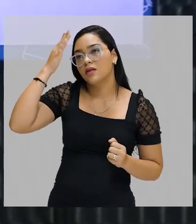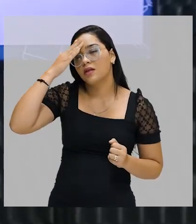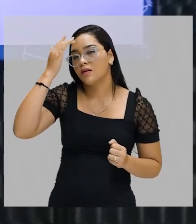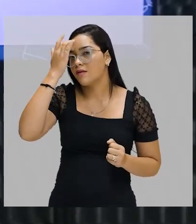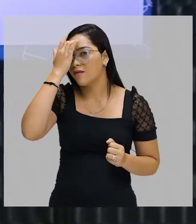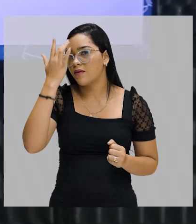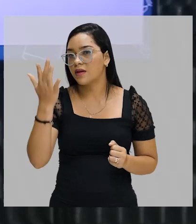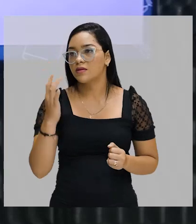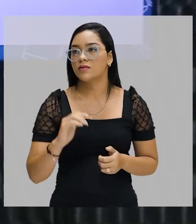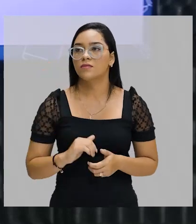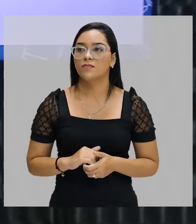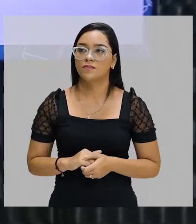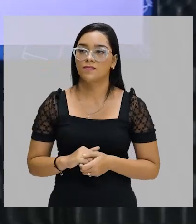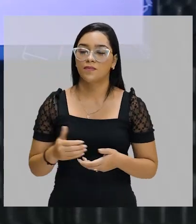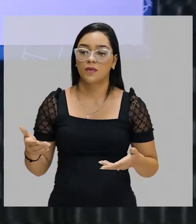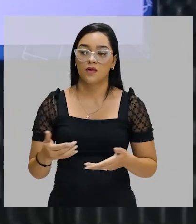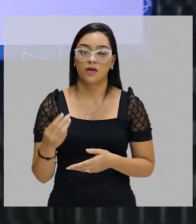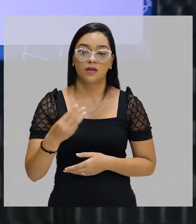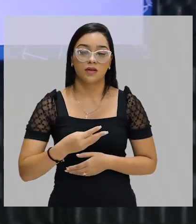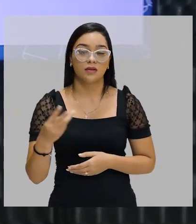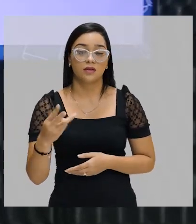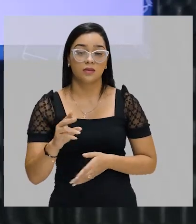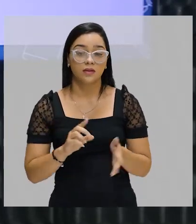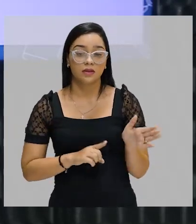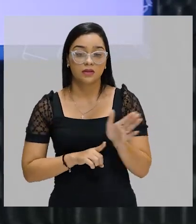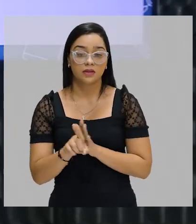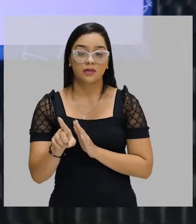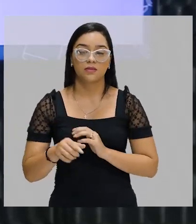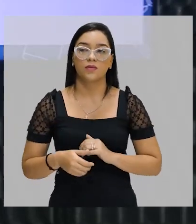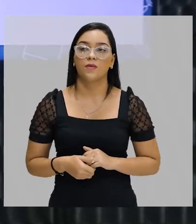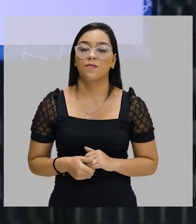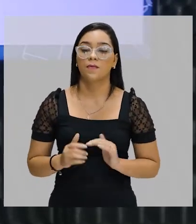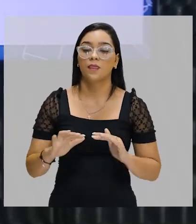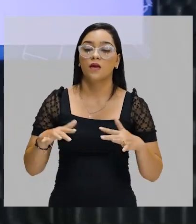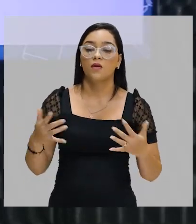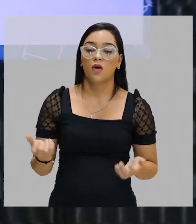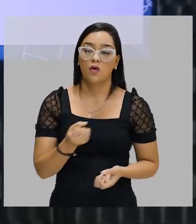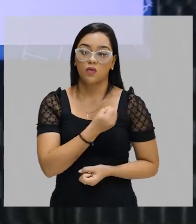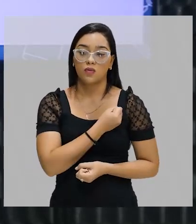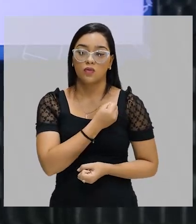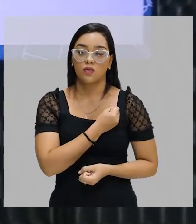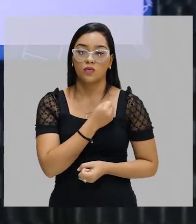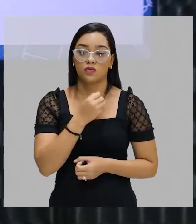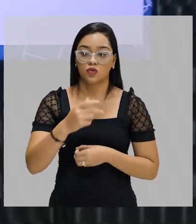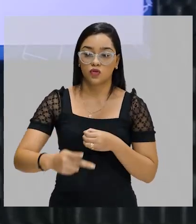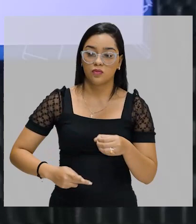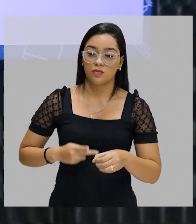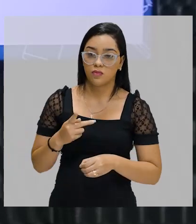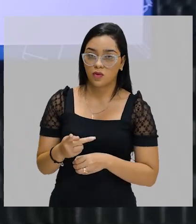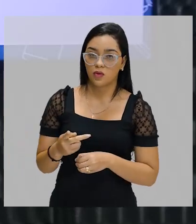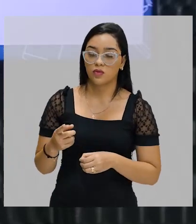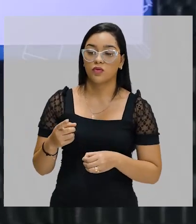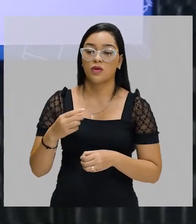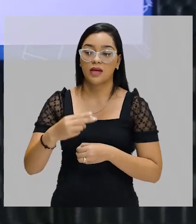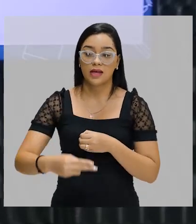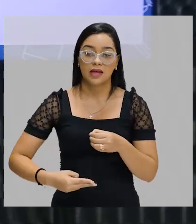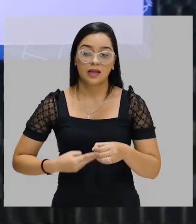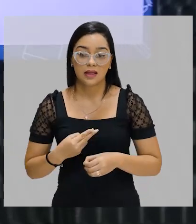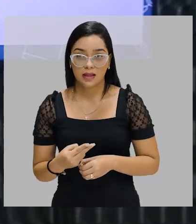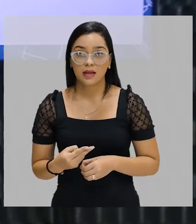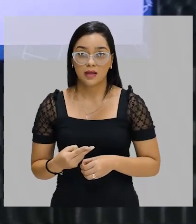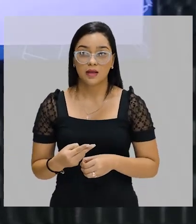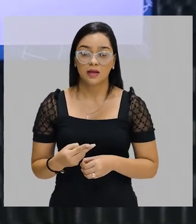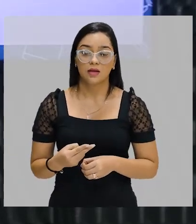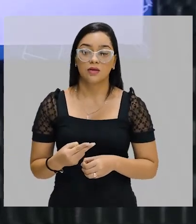bem facinho, né? Vamos a um terceiro exemplo. Qual o número de próton, nêutron e elétrons, certo? Agora